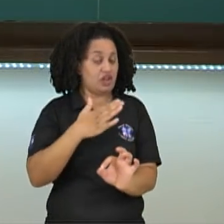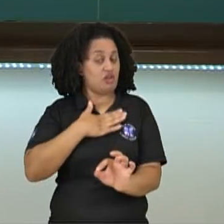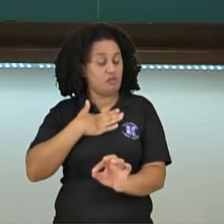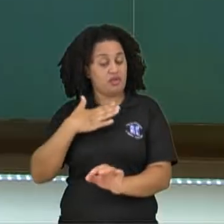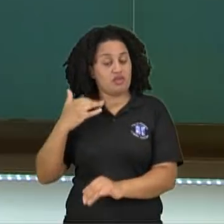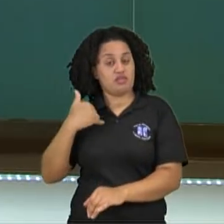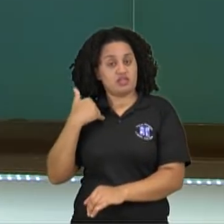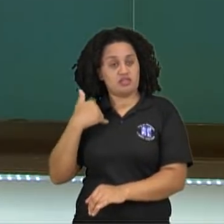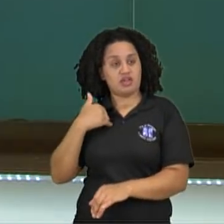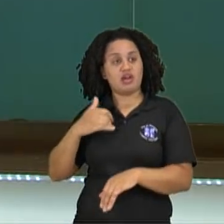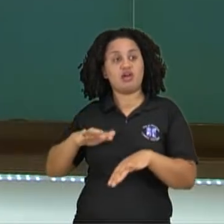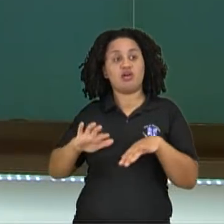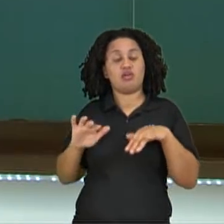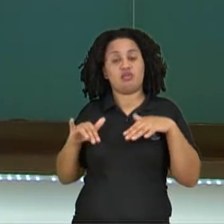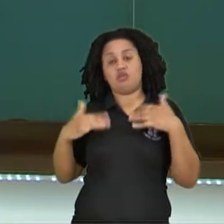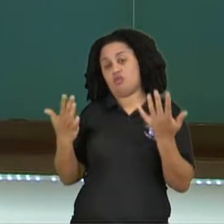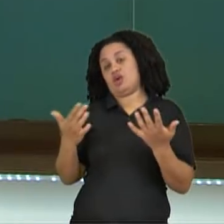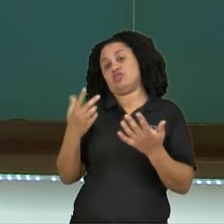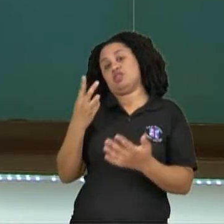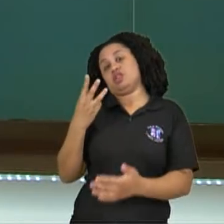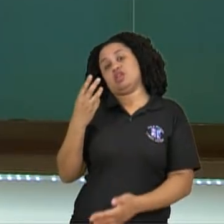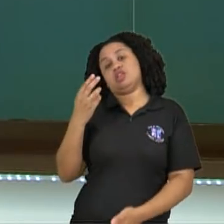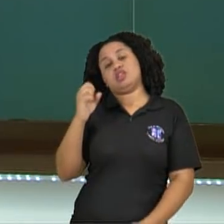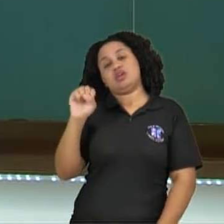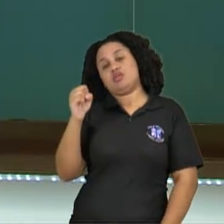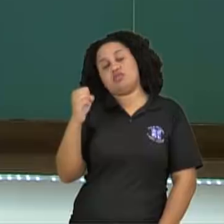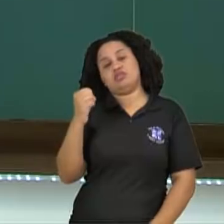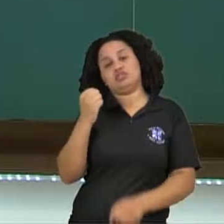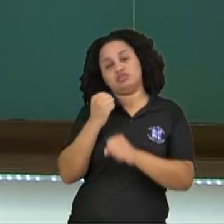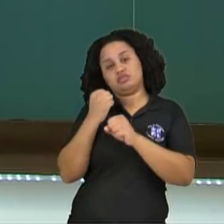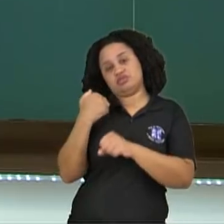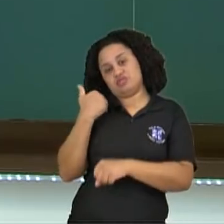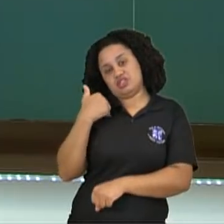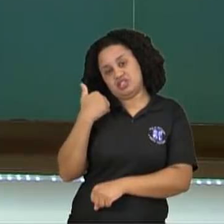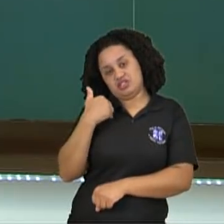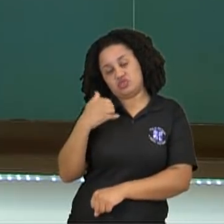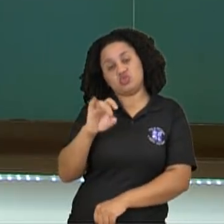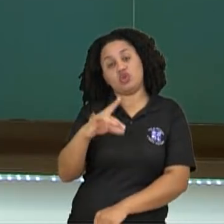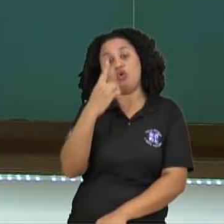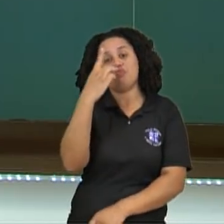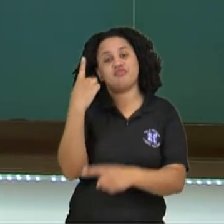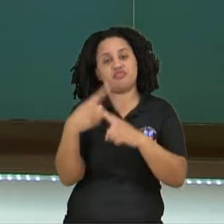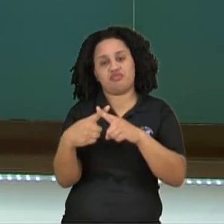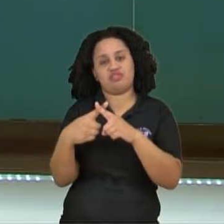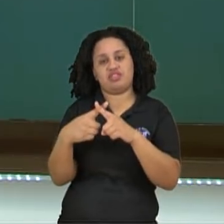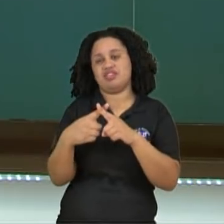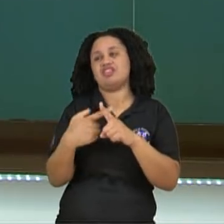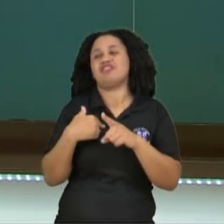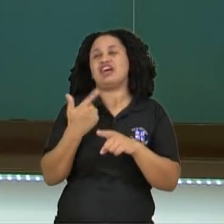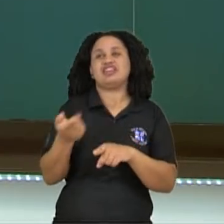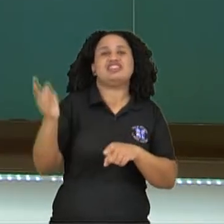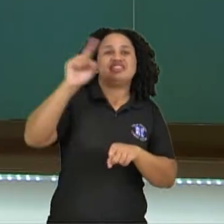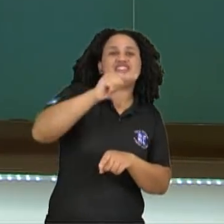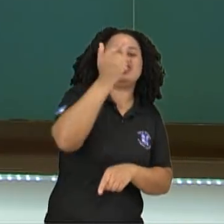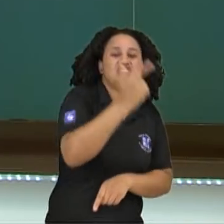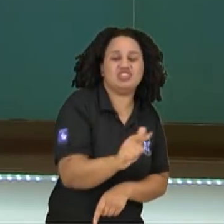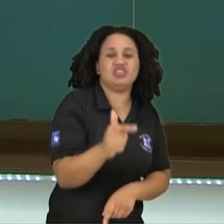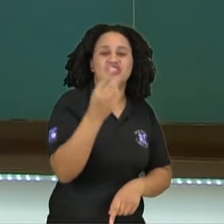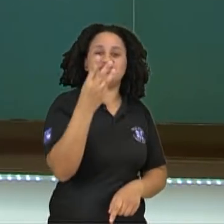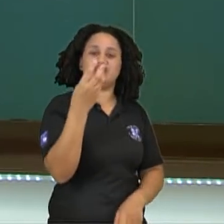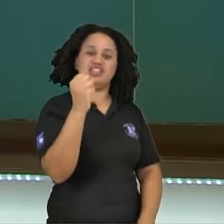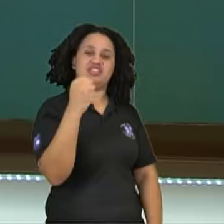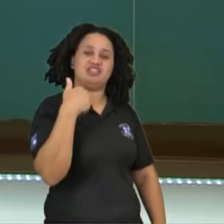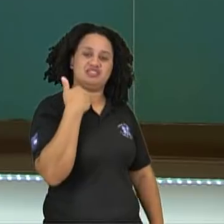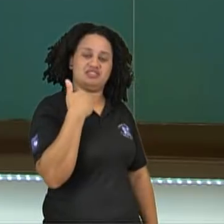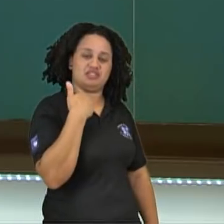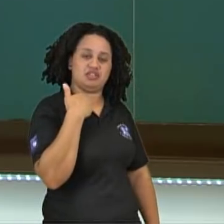aniversário, quando eu fiz de 38 anos, ele só pôde ser uma vez. Não vou fazer 2 vezes 38 anos. O